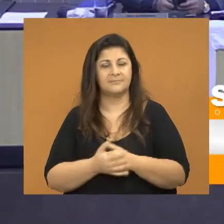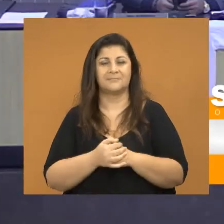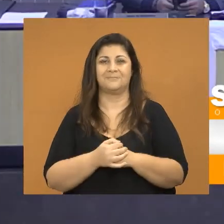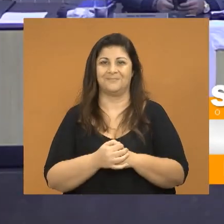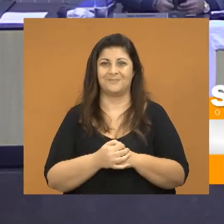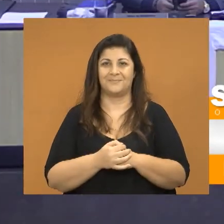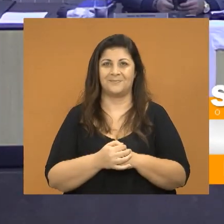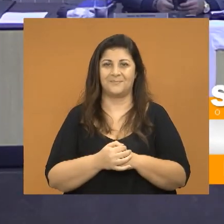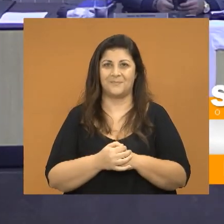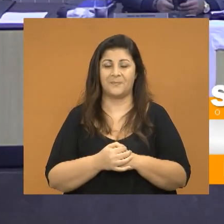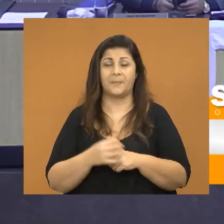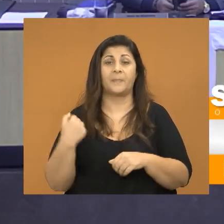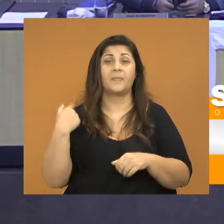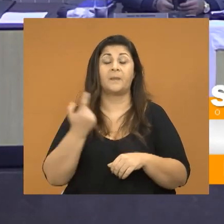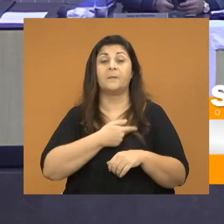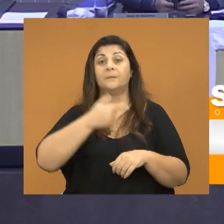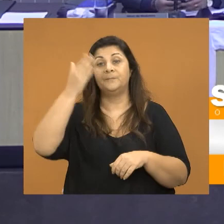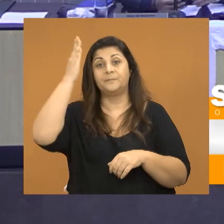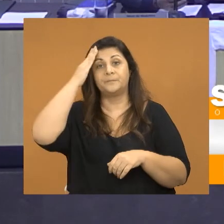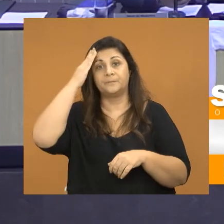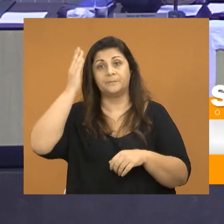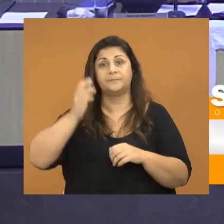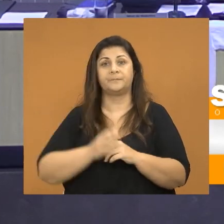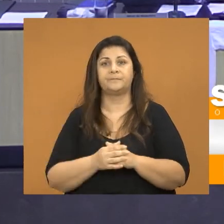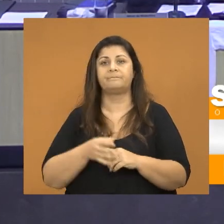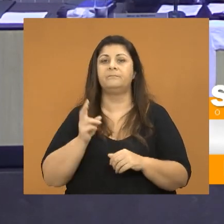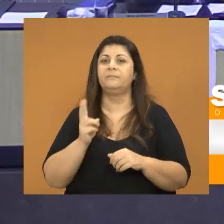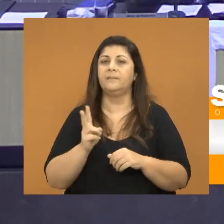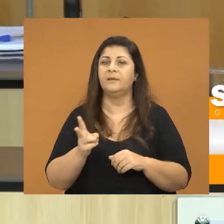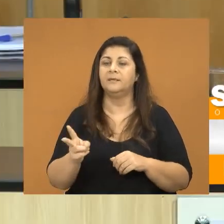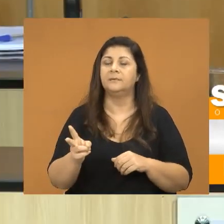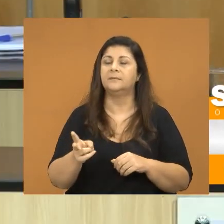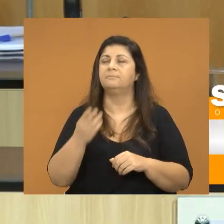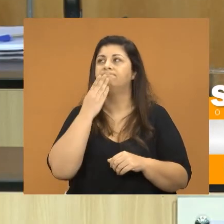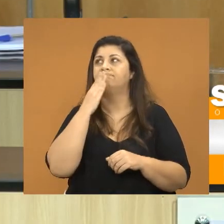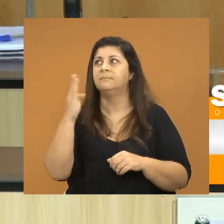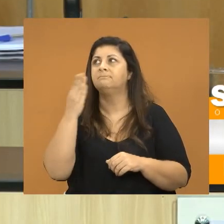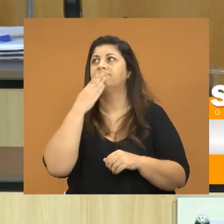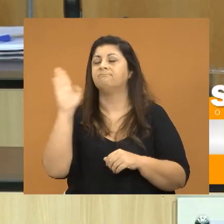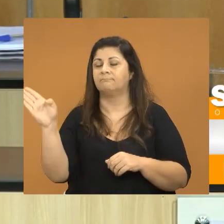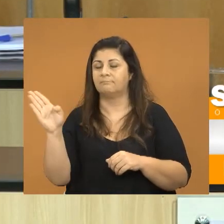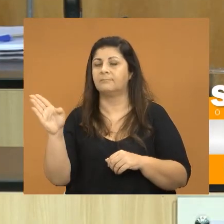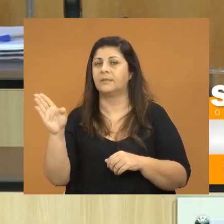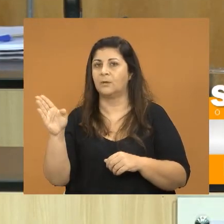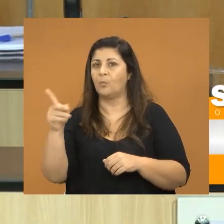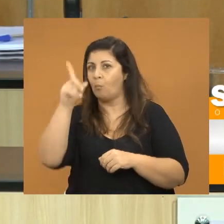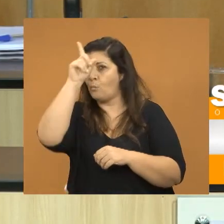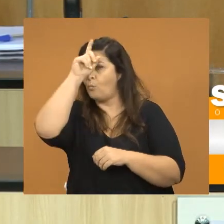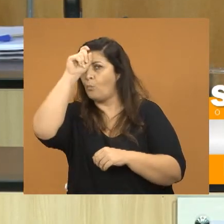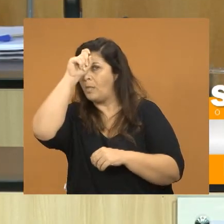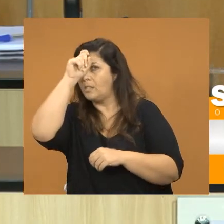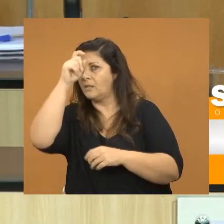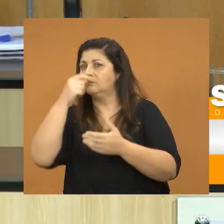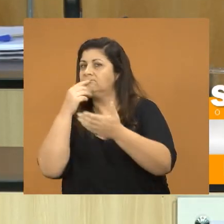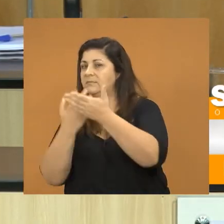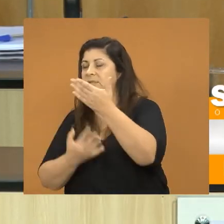Demografia, que nós sabemos sempre está pedindo SOS para que nós possamos